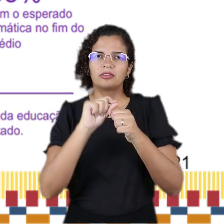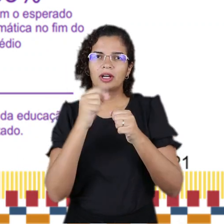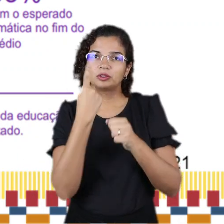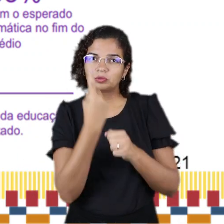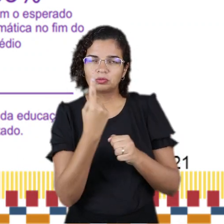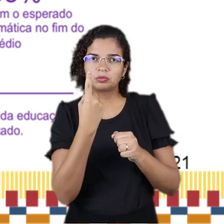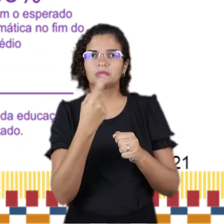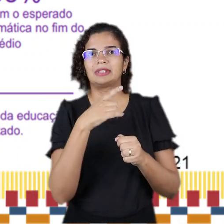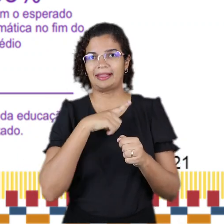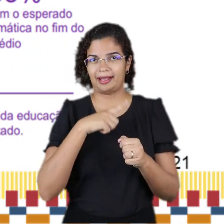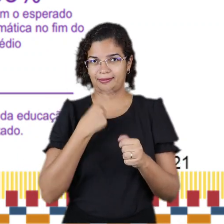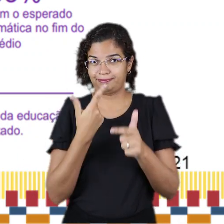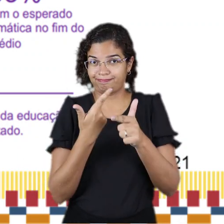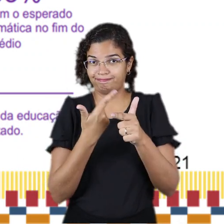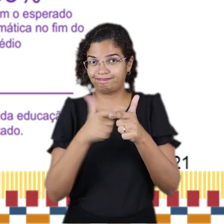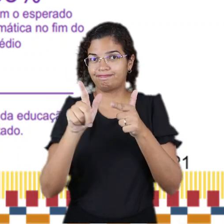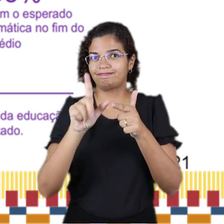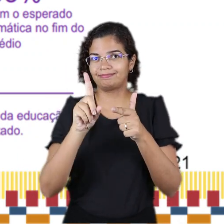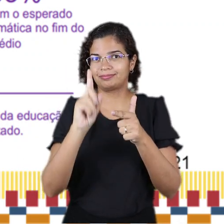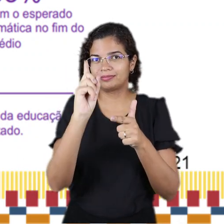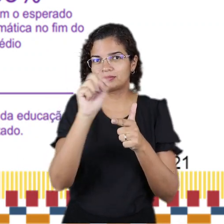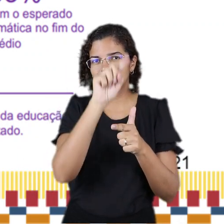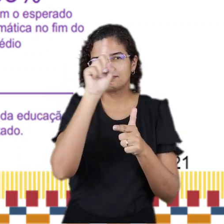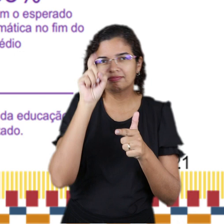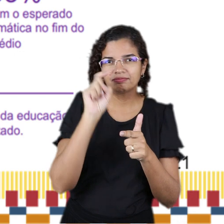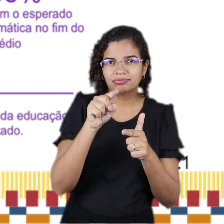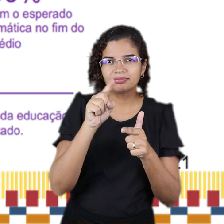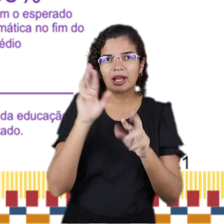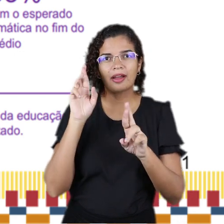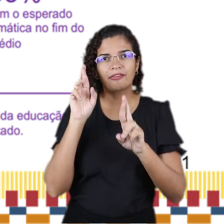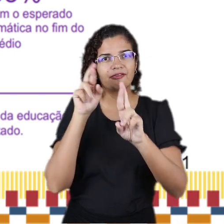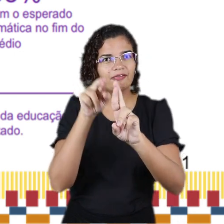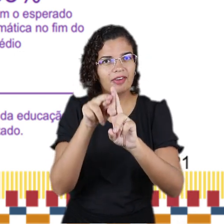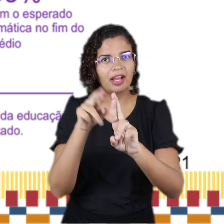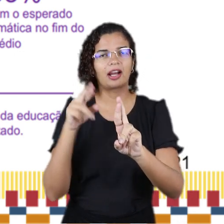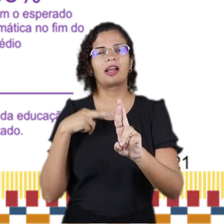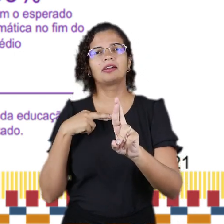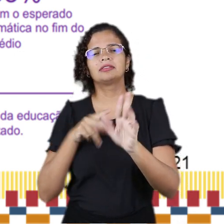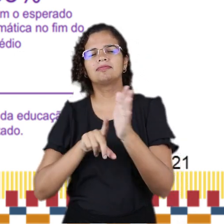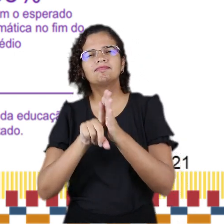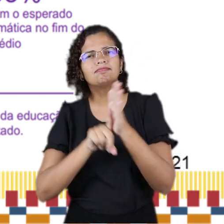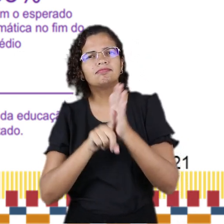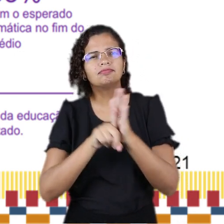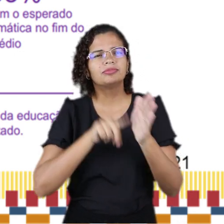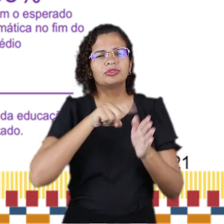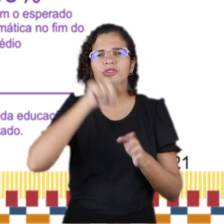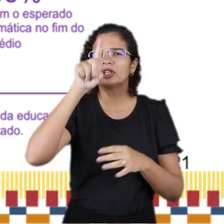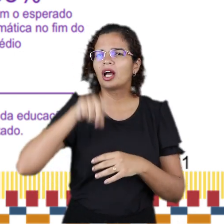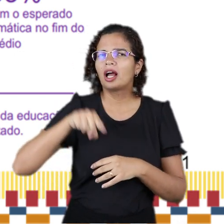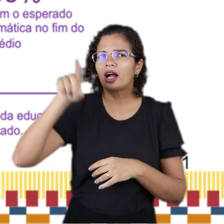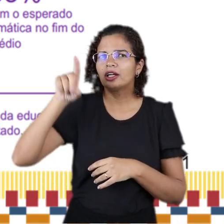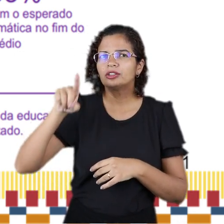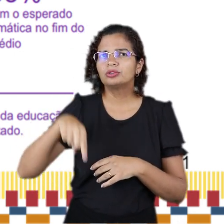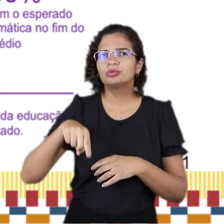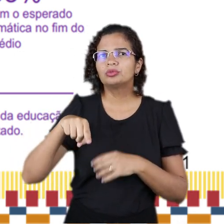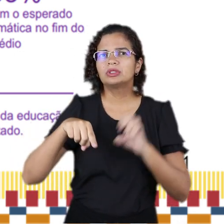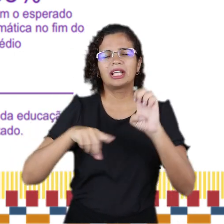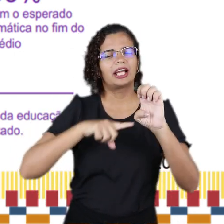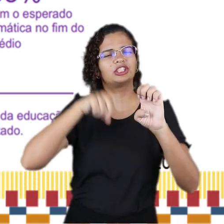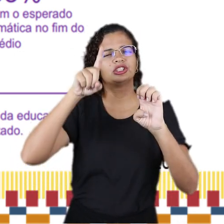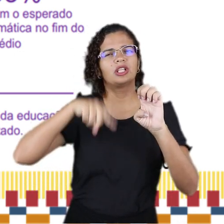lógico, né? Uma referência e dados estatísticos, educacionais, né? Nos mostram que o próprio